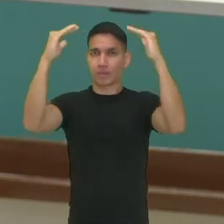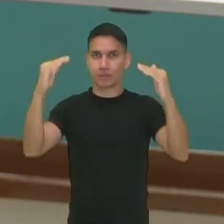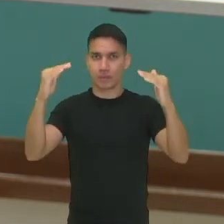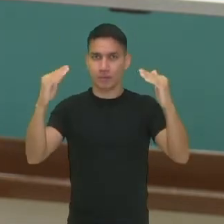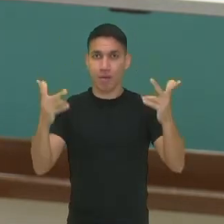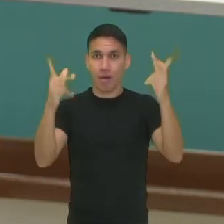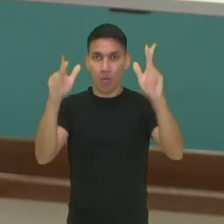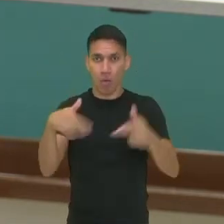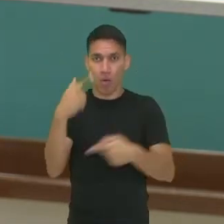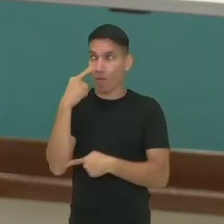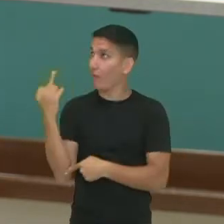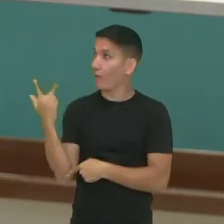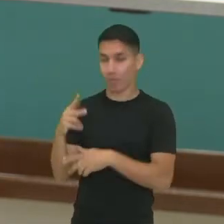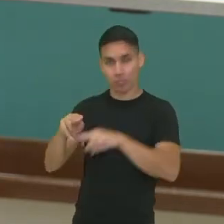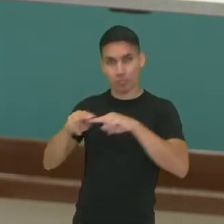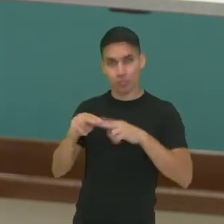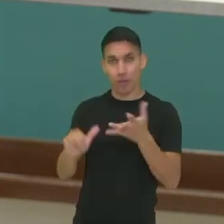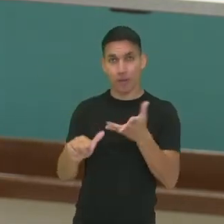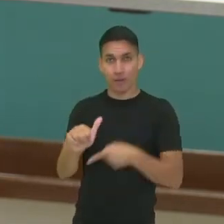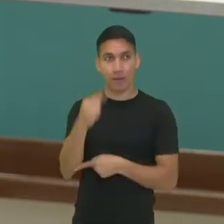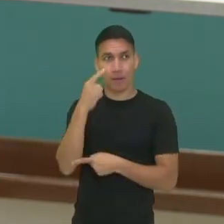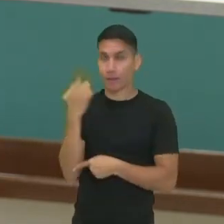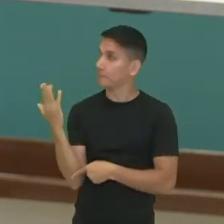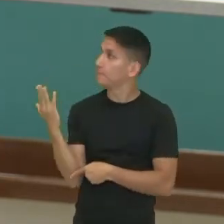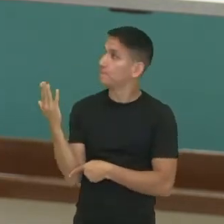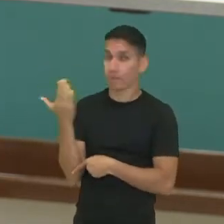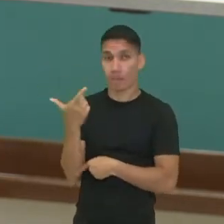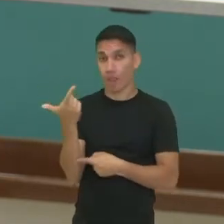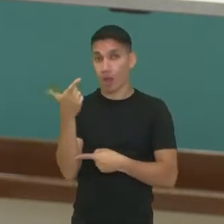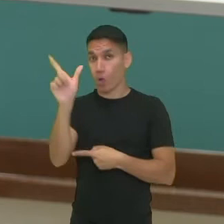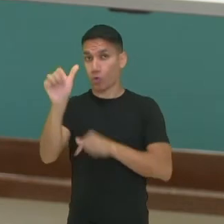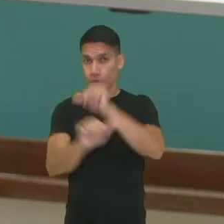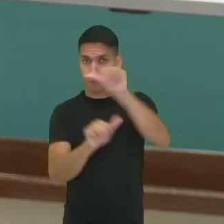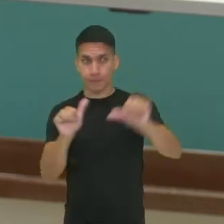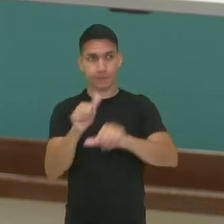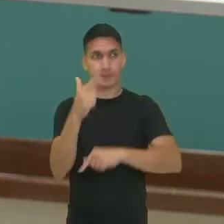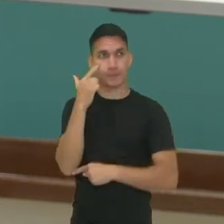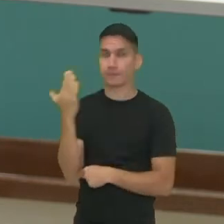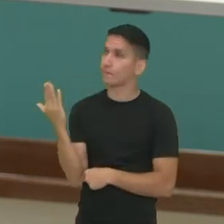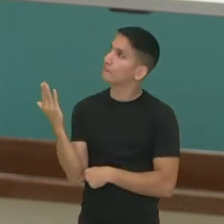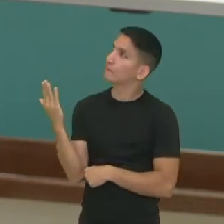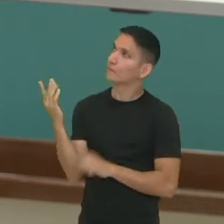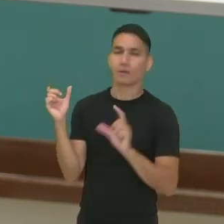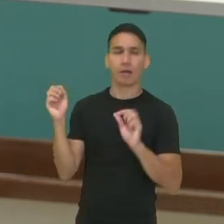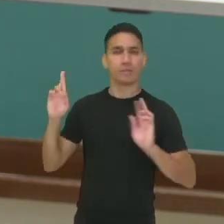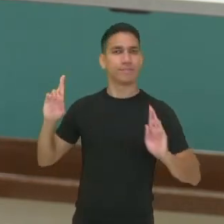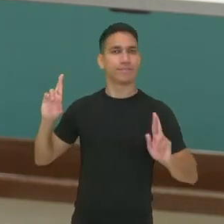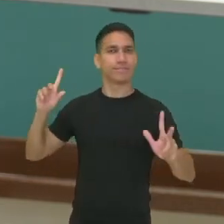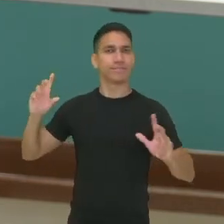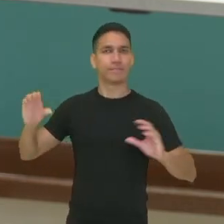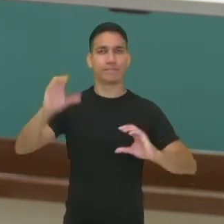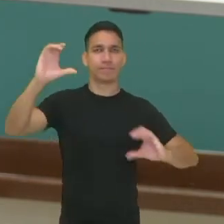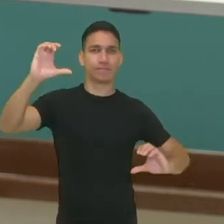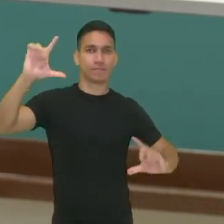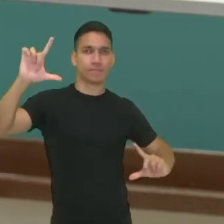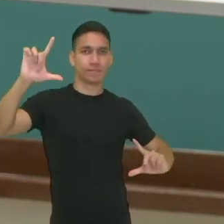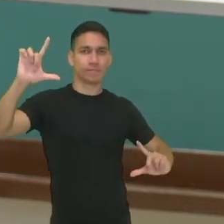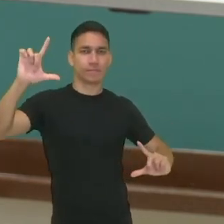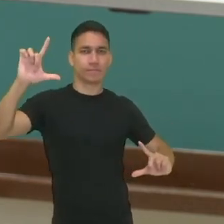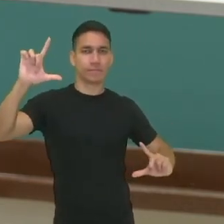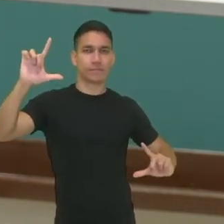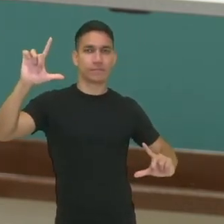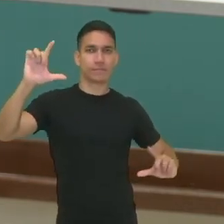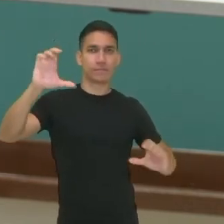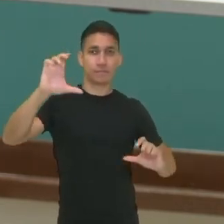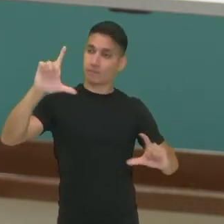nós temos uma substância. Observe. Agora, aqui eu tenho o quê? Eu tenho os 2